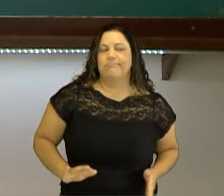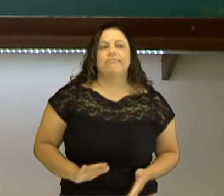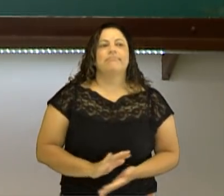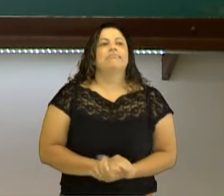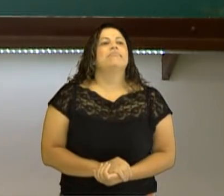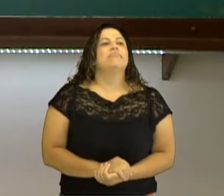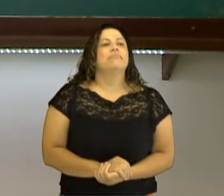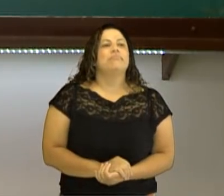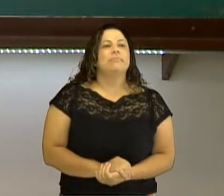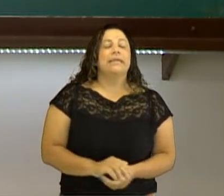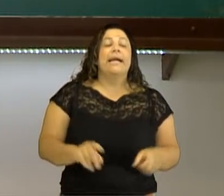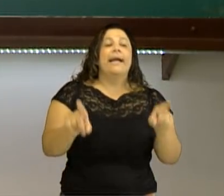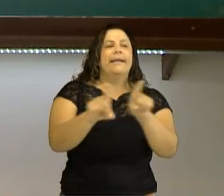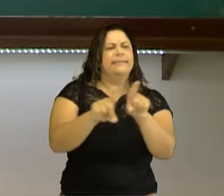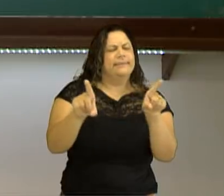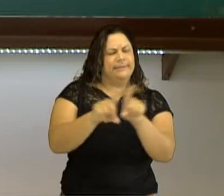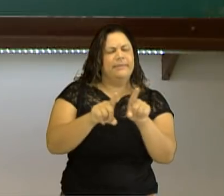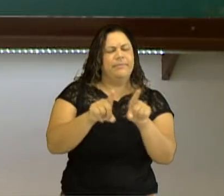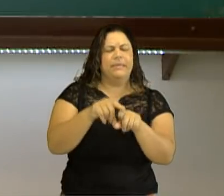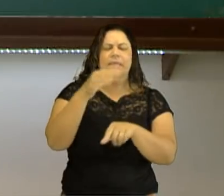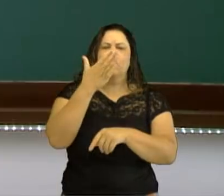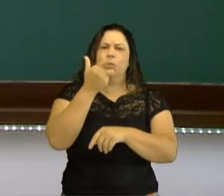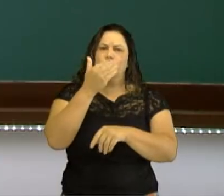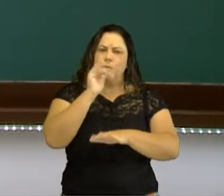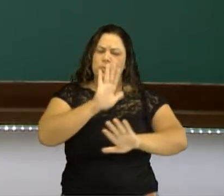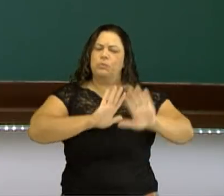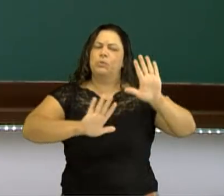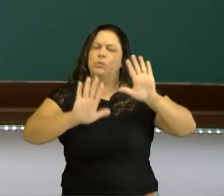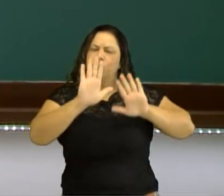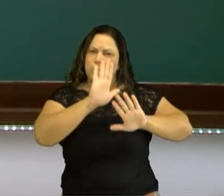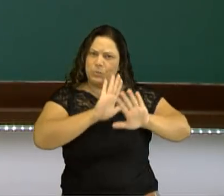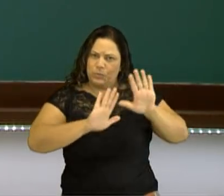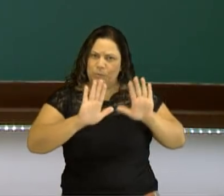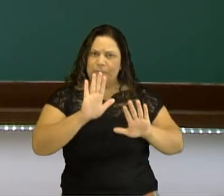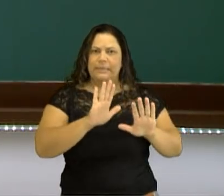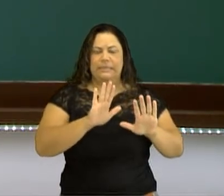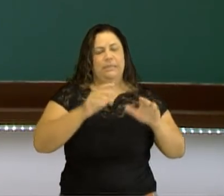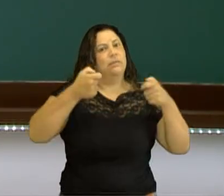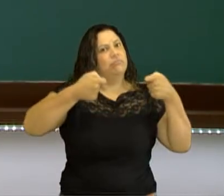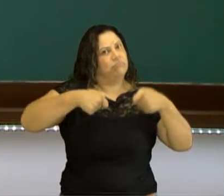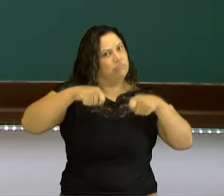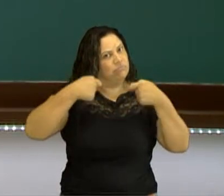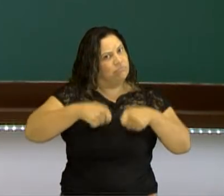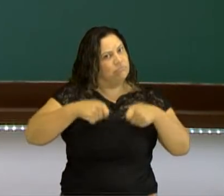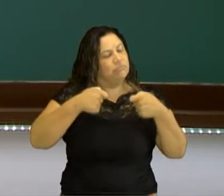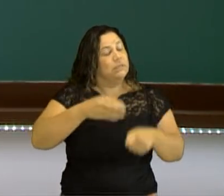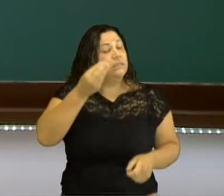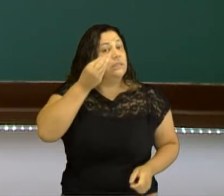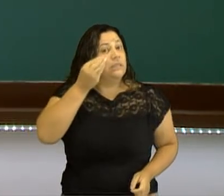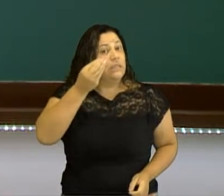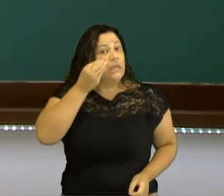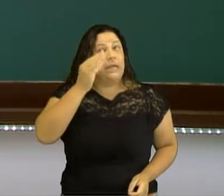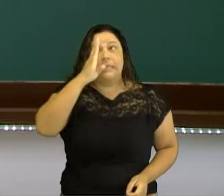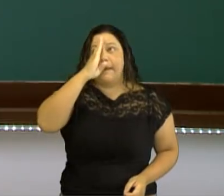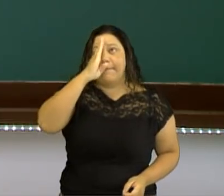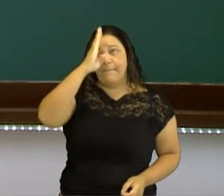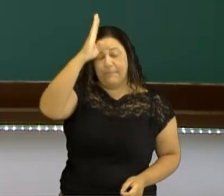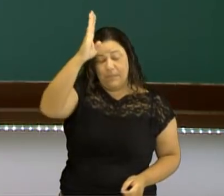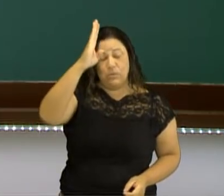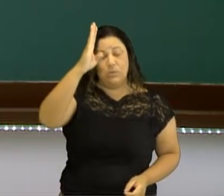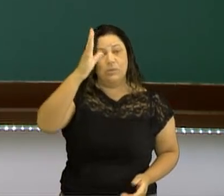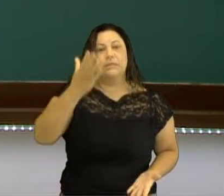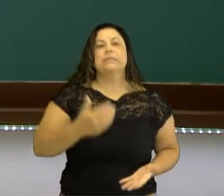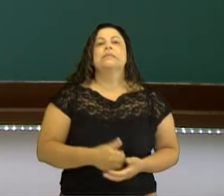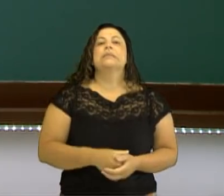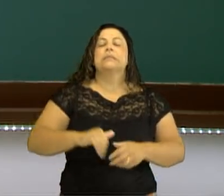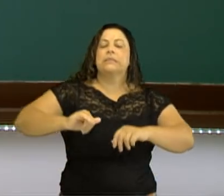E além de consumir com moderação os lipídios, nós devemos sempre tentar priorizar aqueles lipídios,